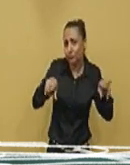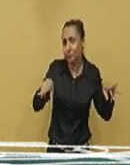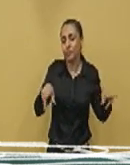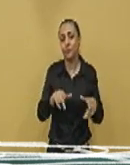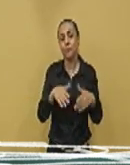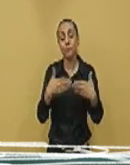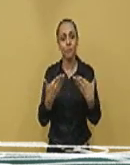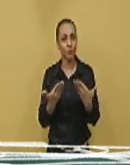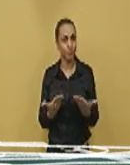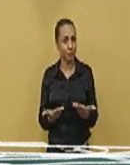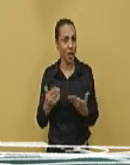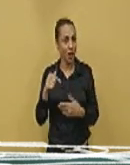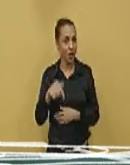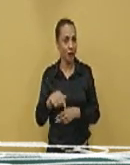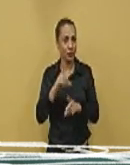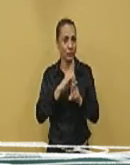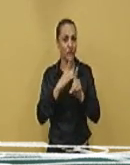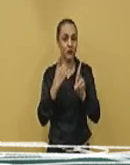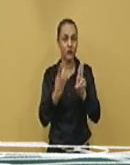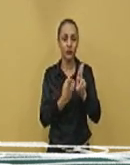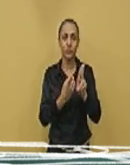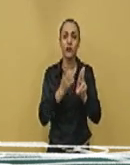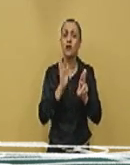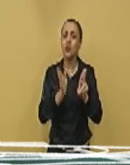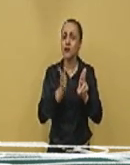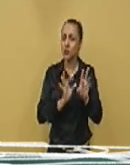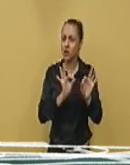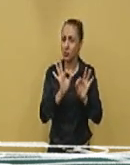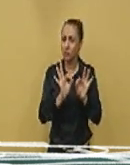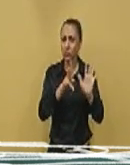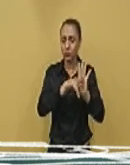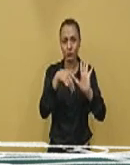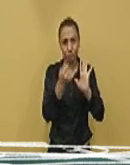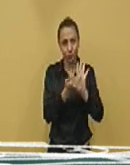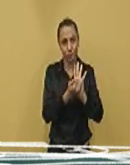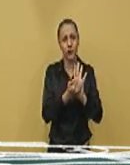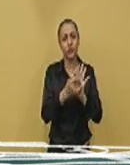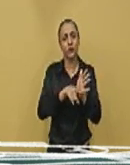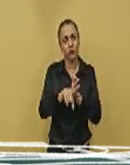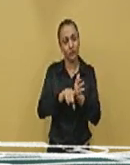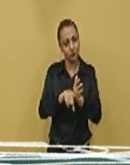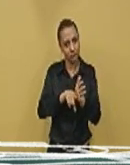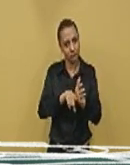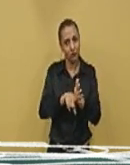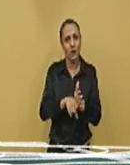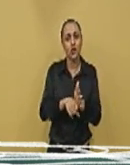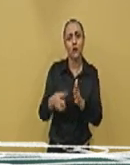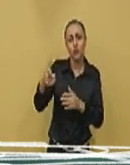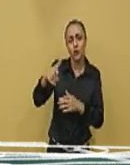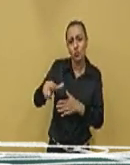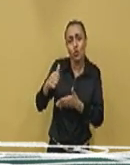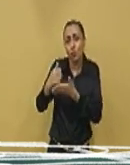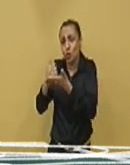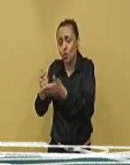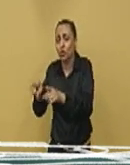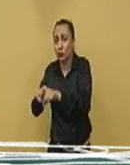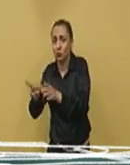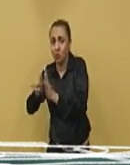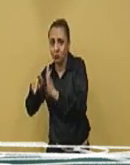Mas, aqui na UFGD, já fiz alguns projetos de pesquisa, participo de outro como colaborador,